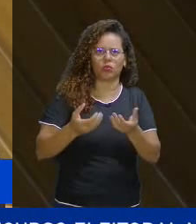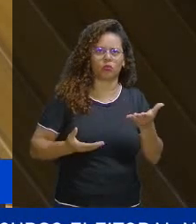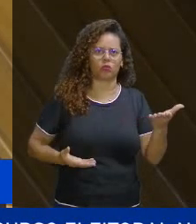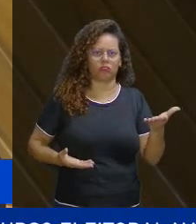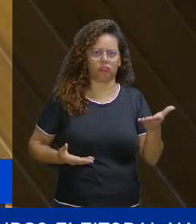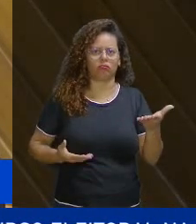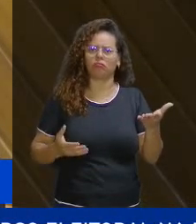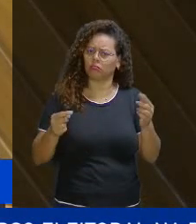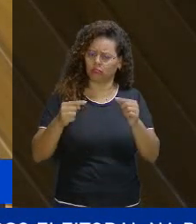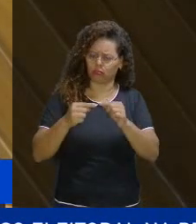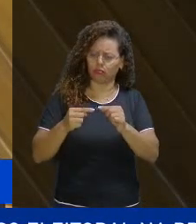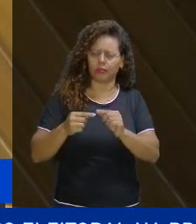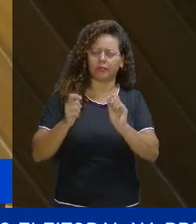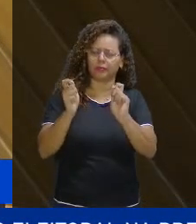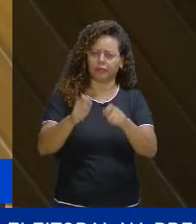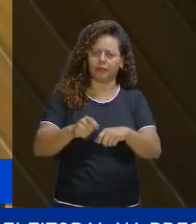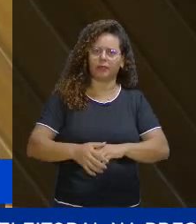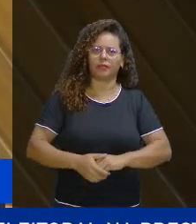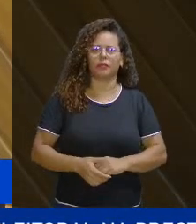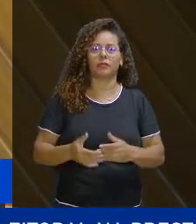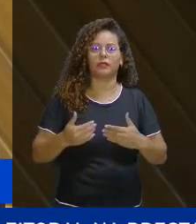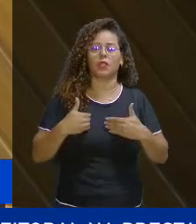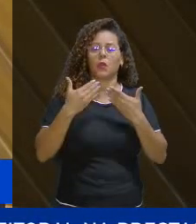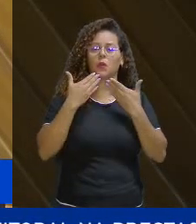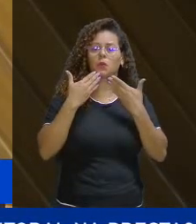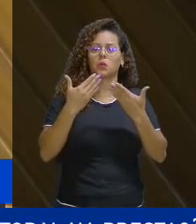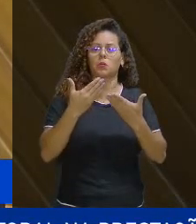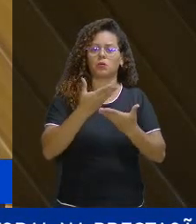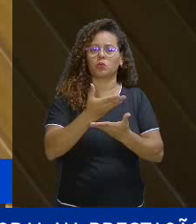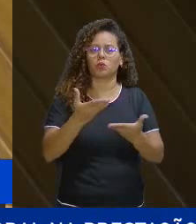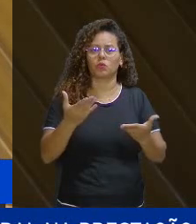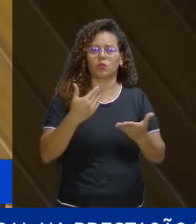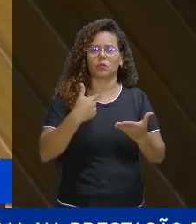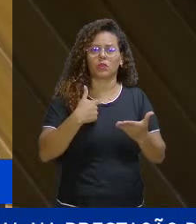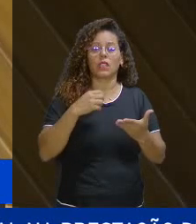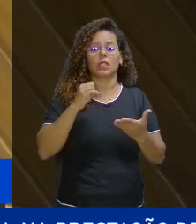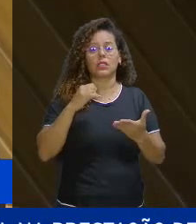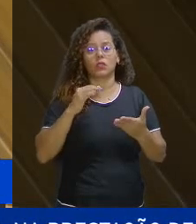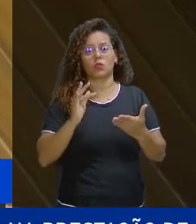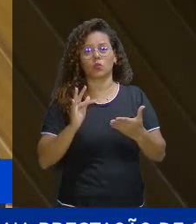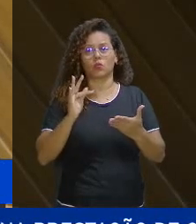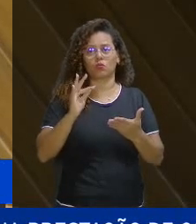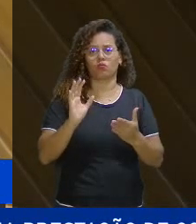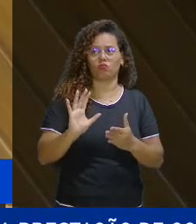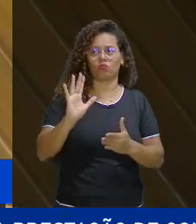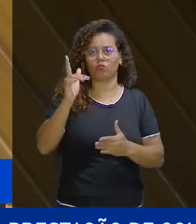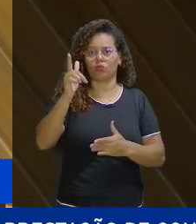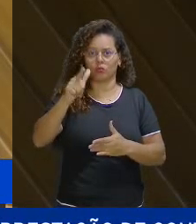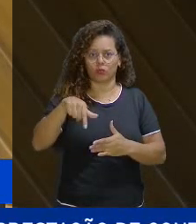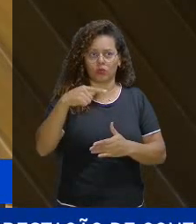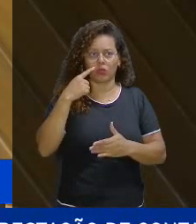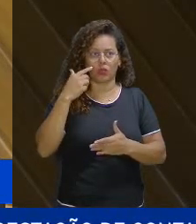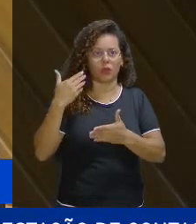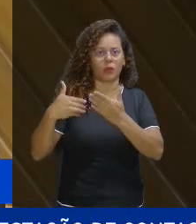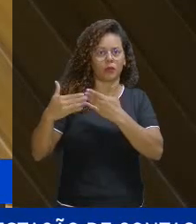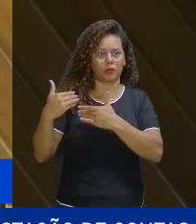merece destaque recente pronunciamento desta Corte, em caso semelhante, quando